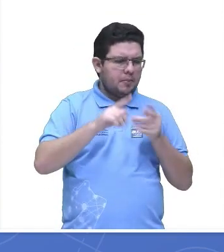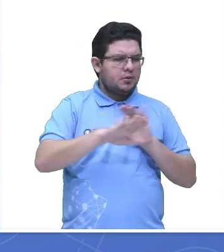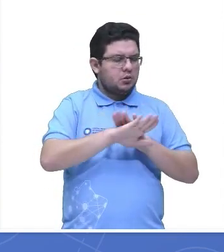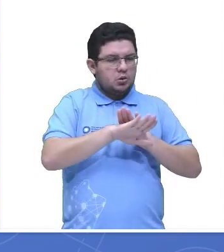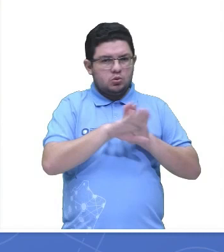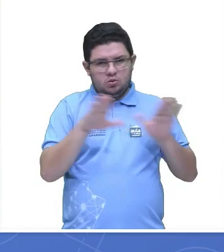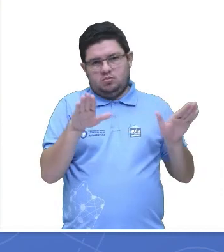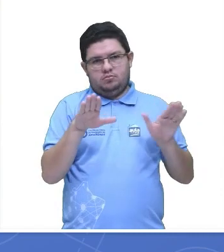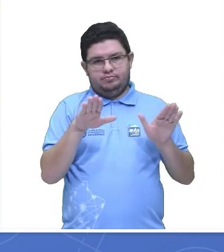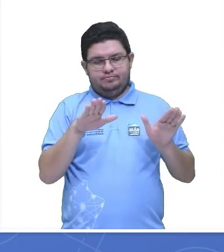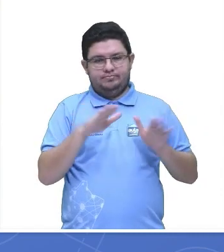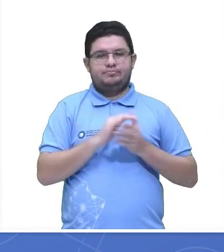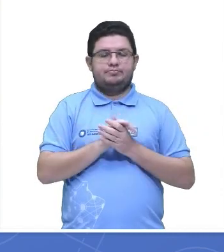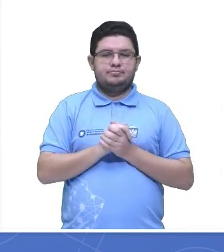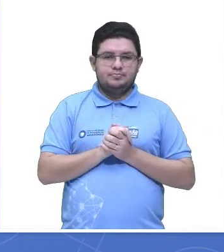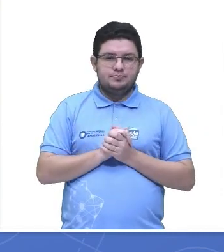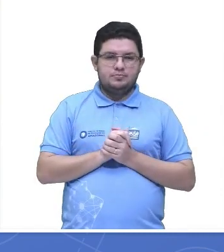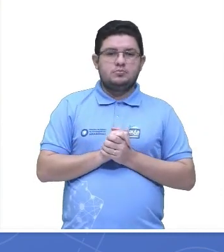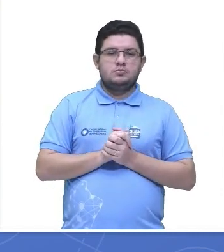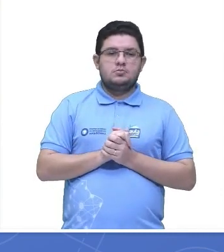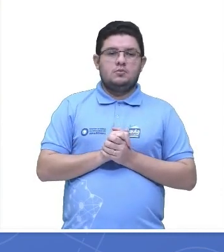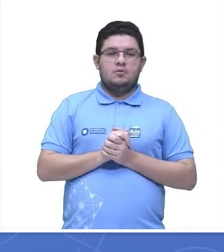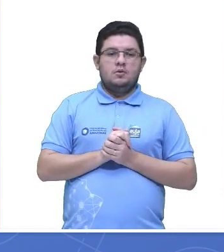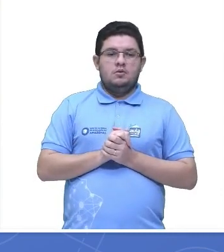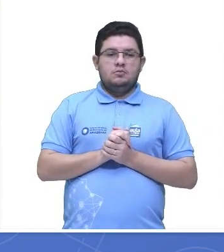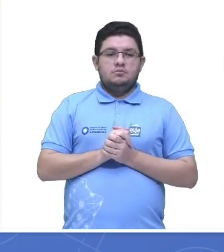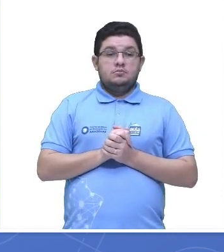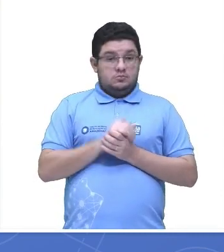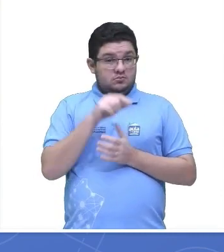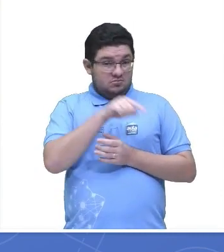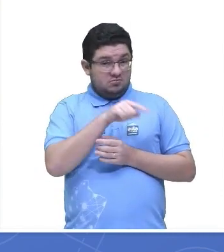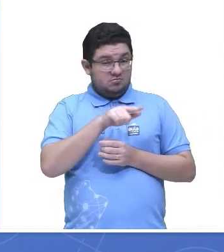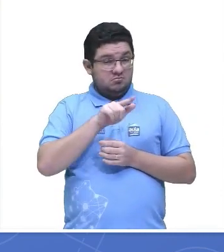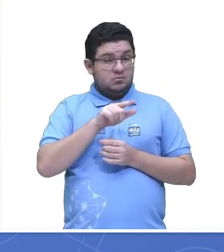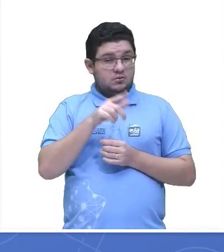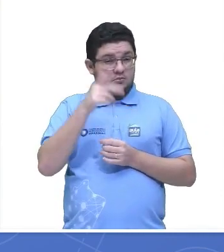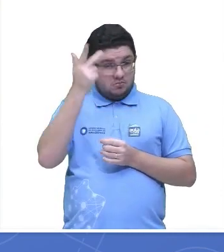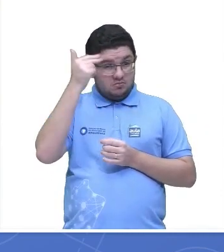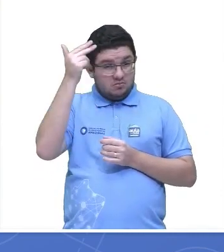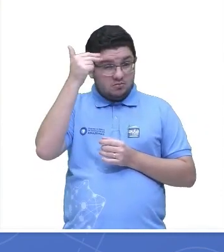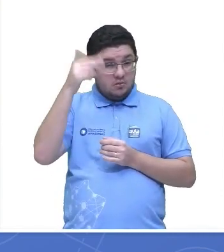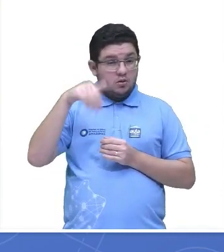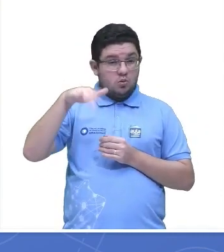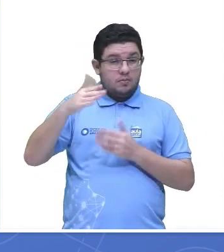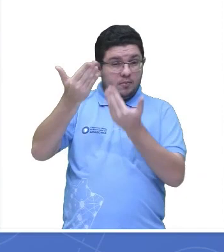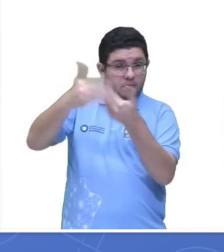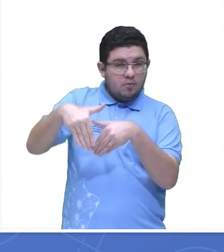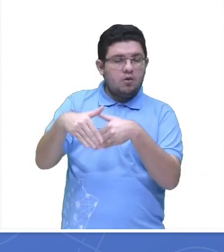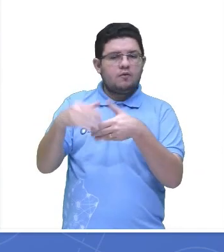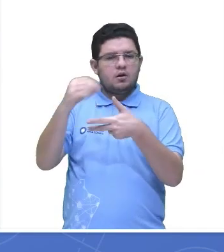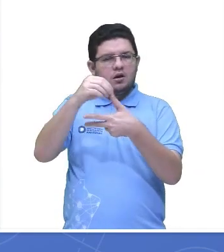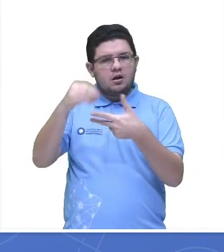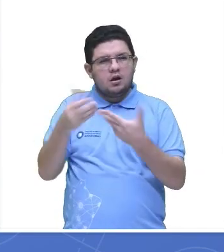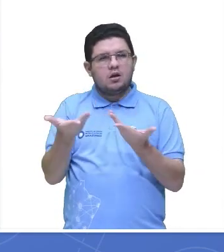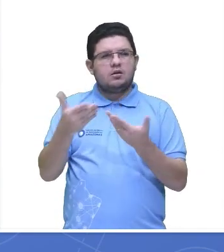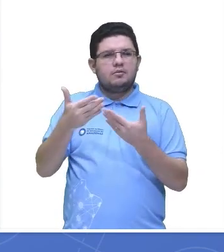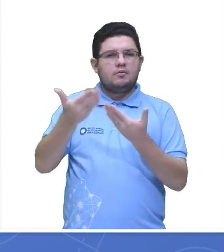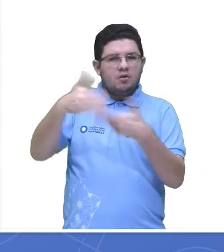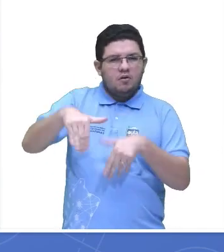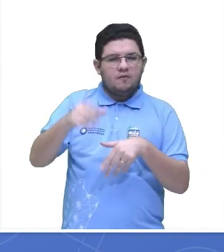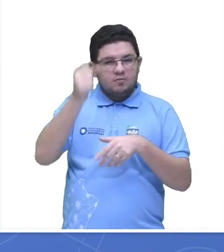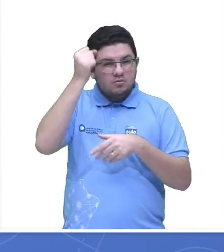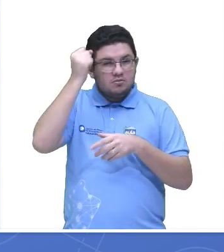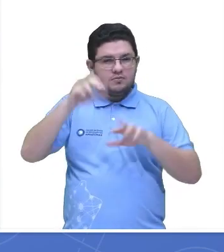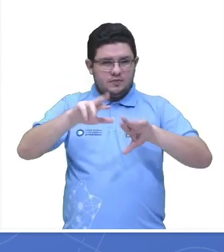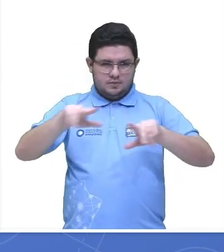ideia principal e que também cai bastante aí nas questões de Enem e outros tipos de vestibulares. Certo, gente? Parabéns aí para